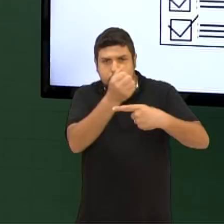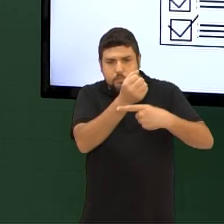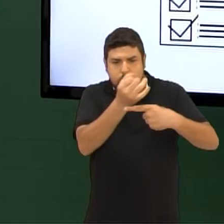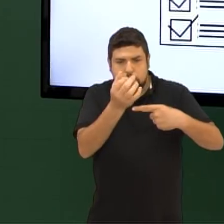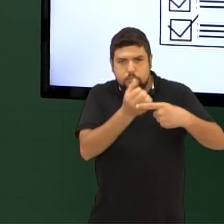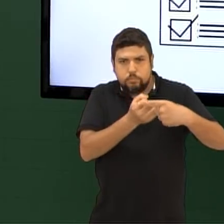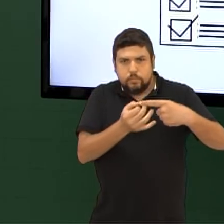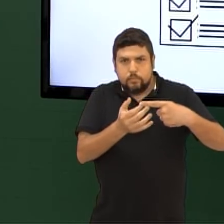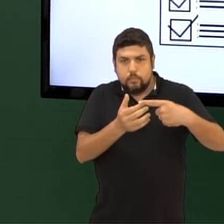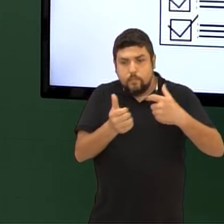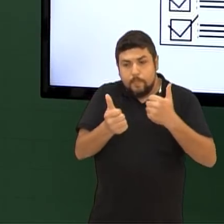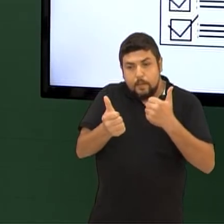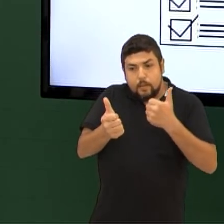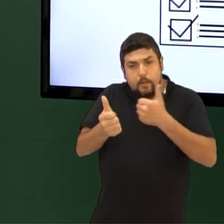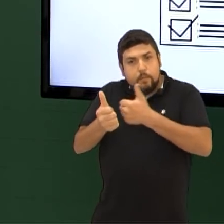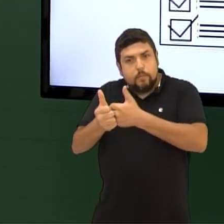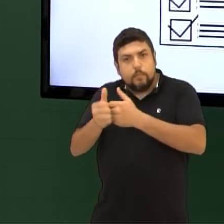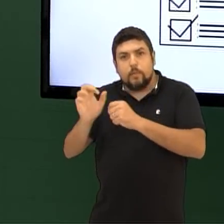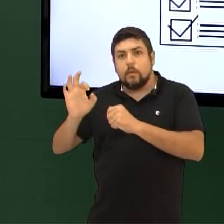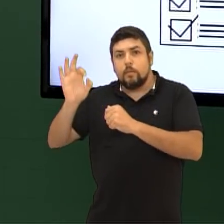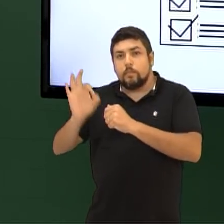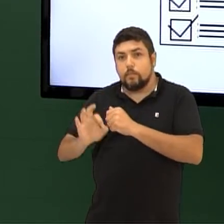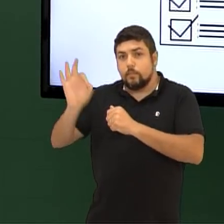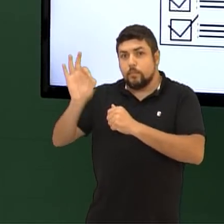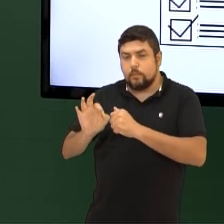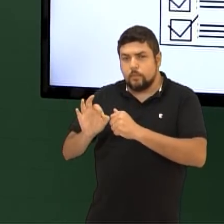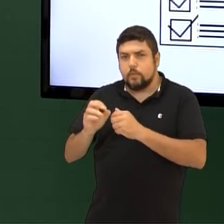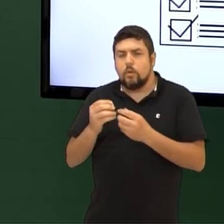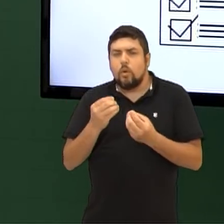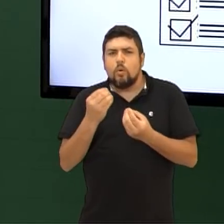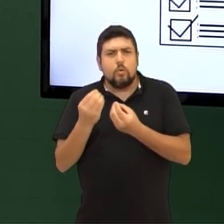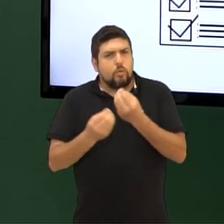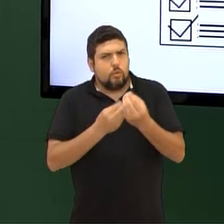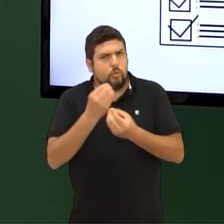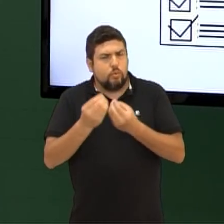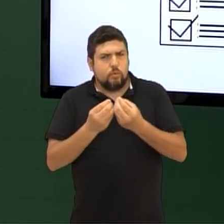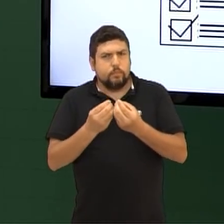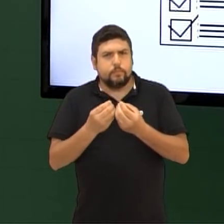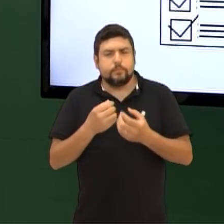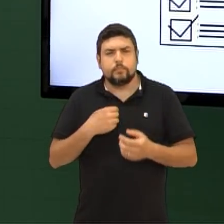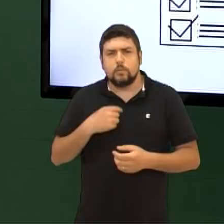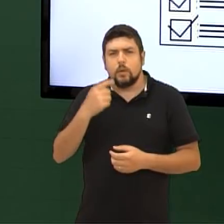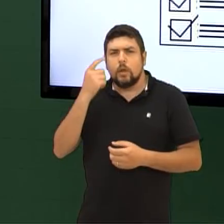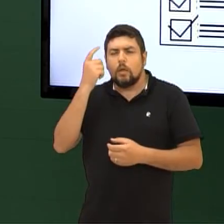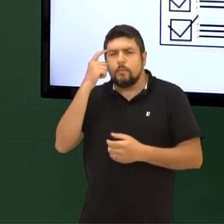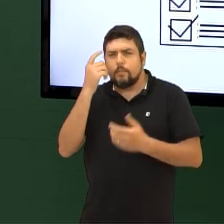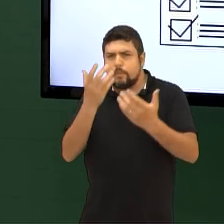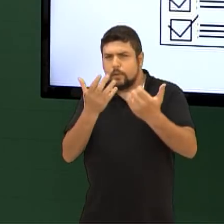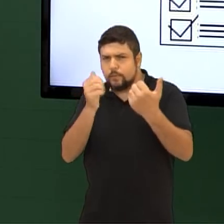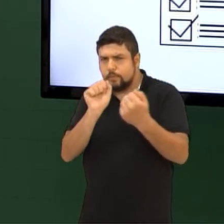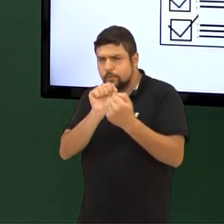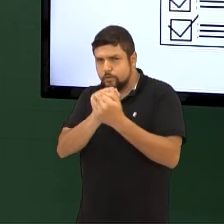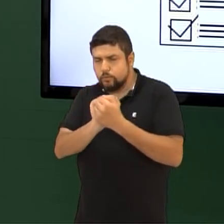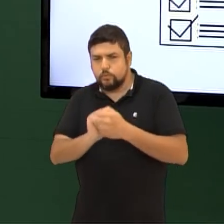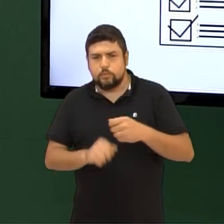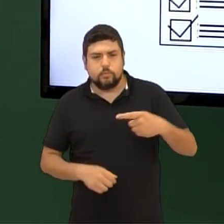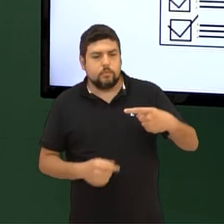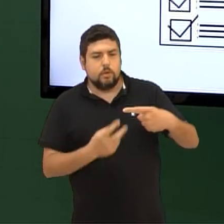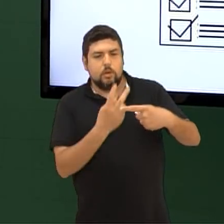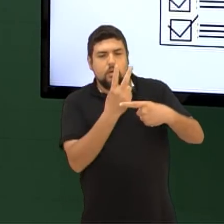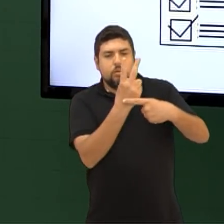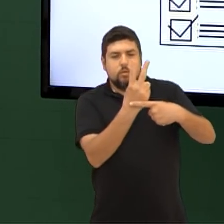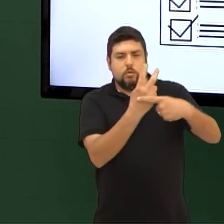da porcentagem. Como a gente pode fazer isso? Pense com o professor, para que a gente possa chegar o